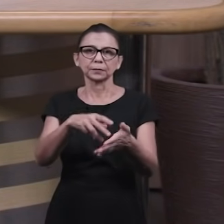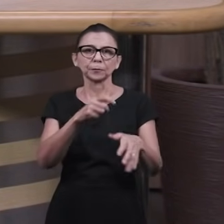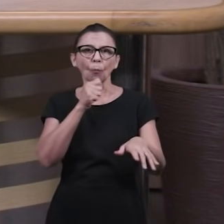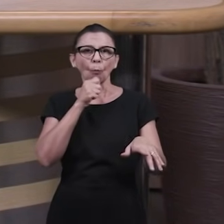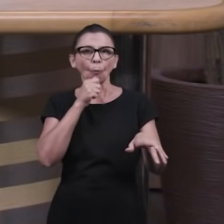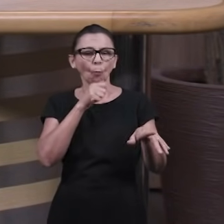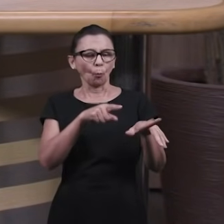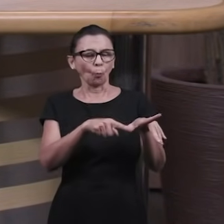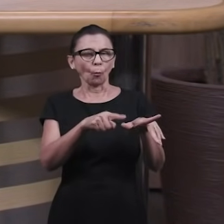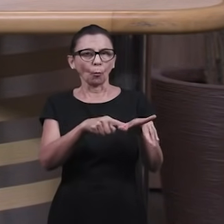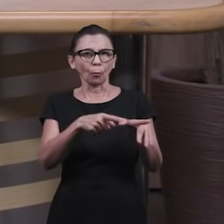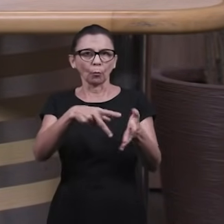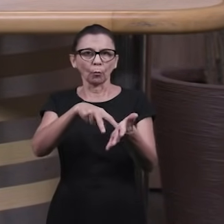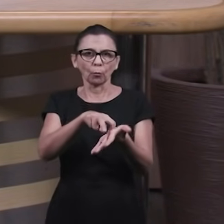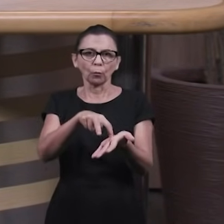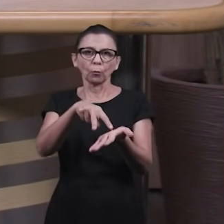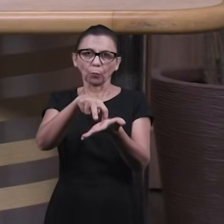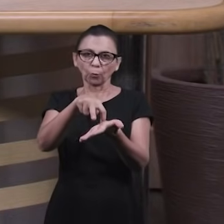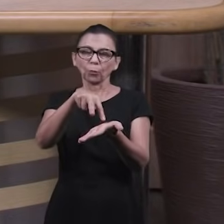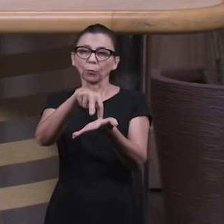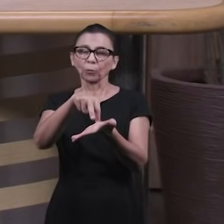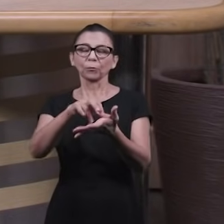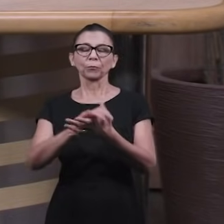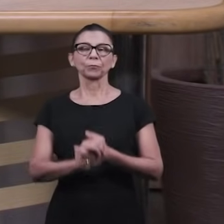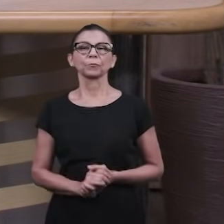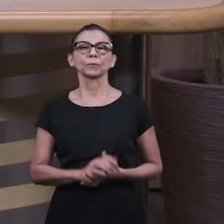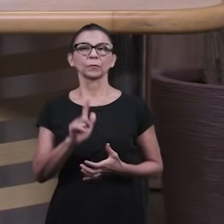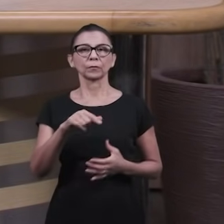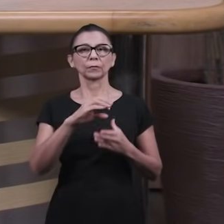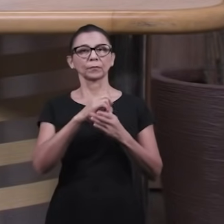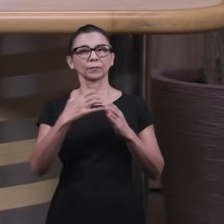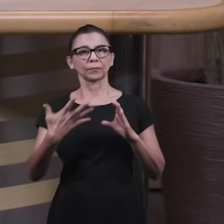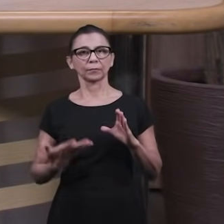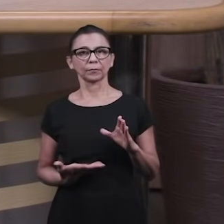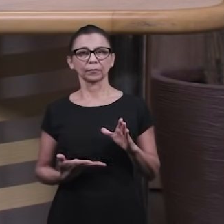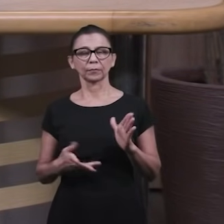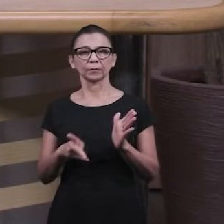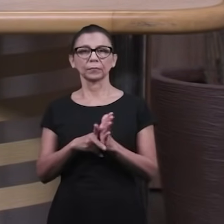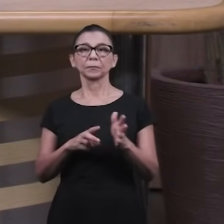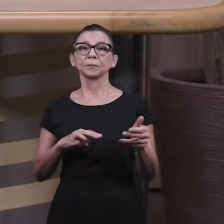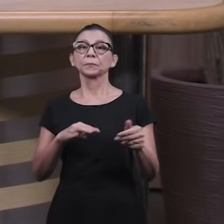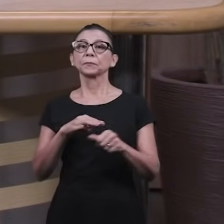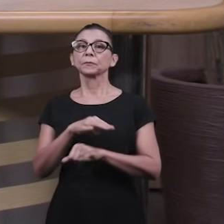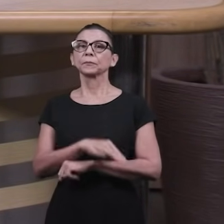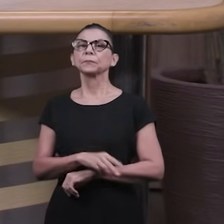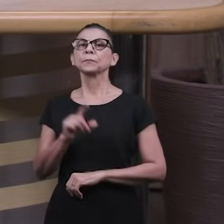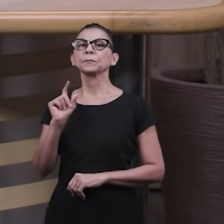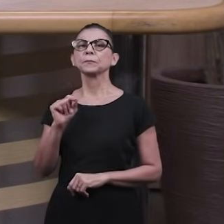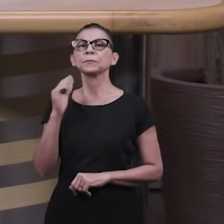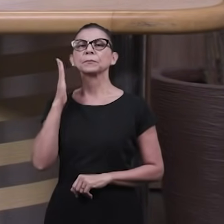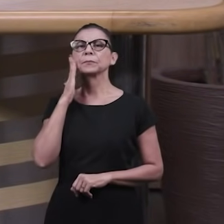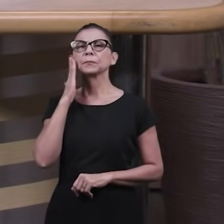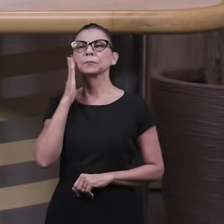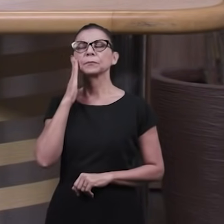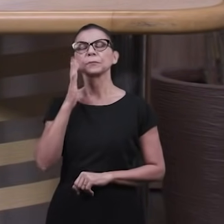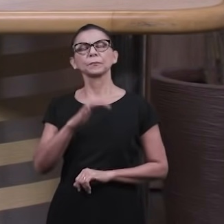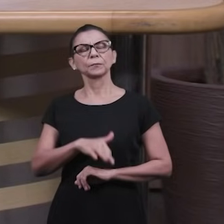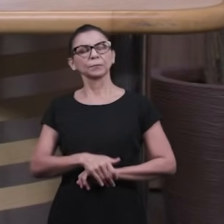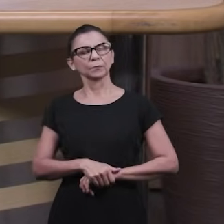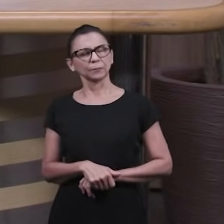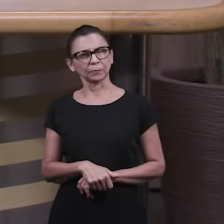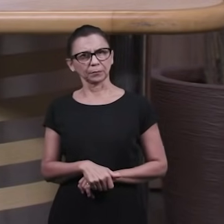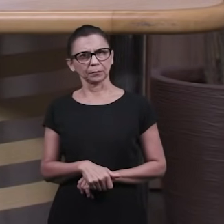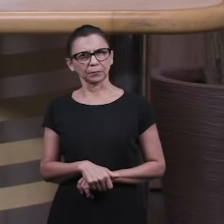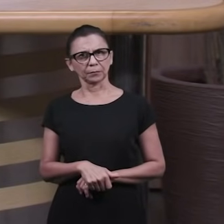claudica. Entendeu? Então, essa era a característica do ministério. O que nós entendemos profeticamente nisso? E isso foi